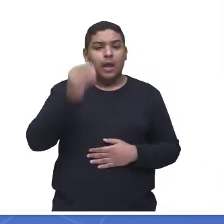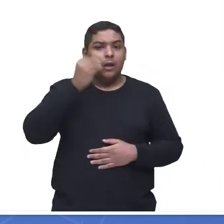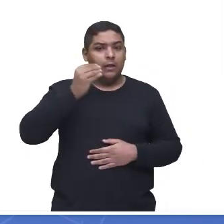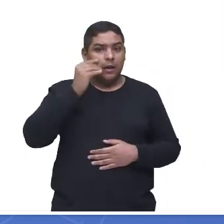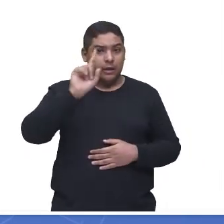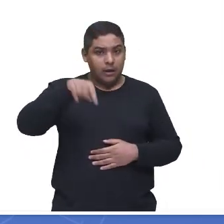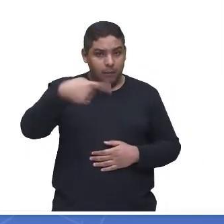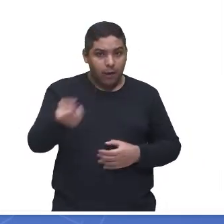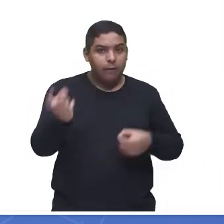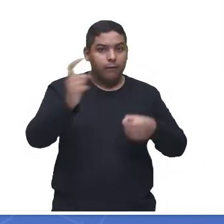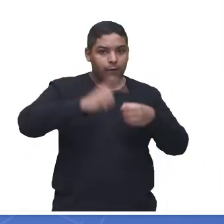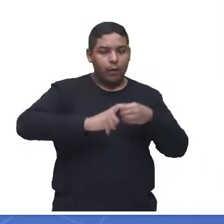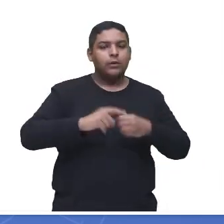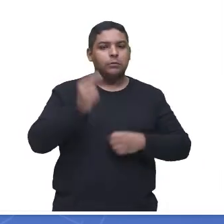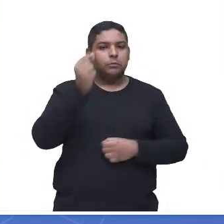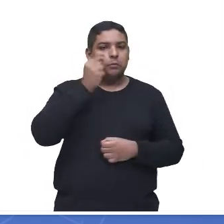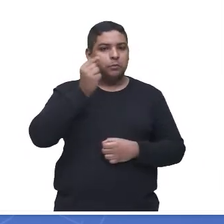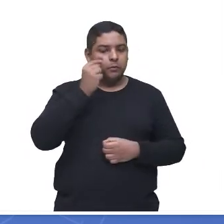volta para conferir.